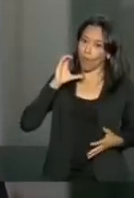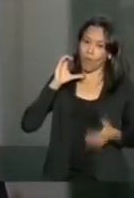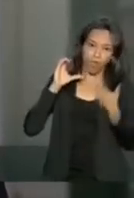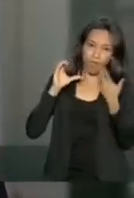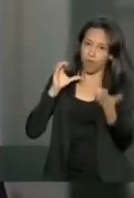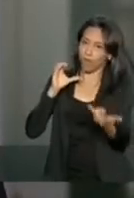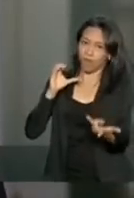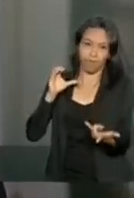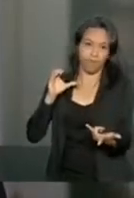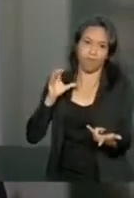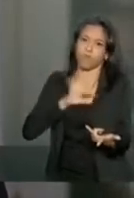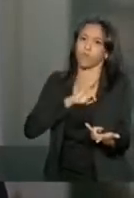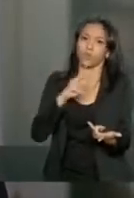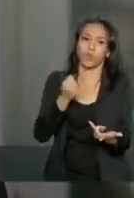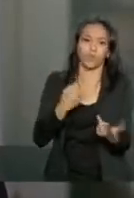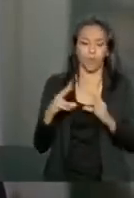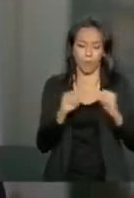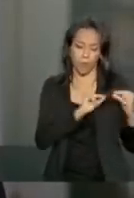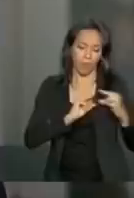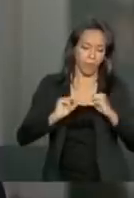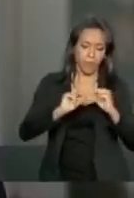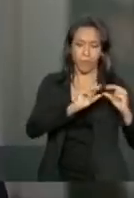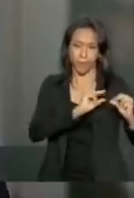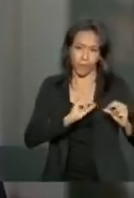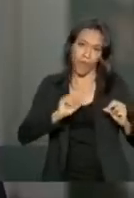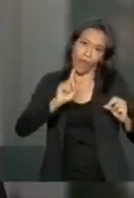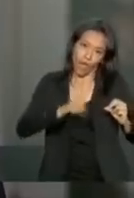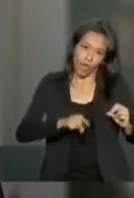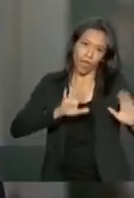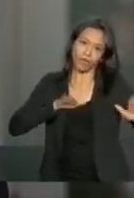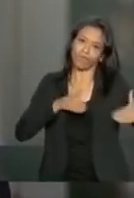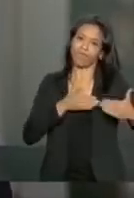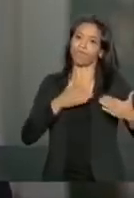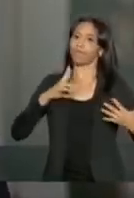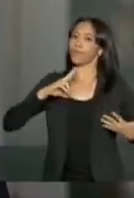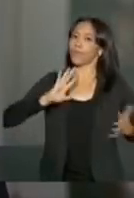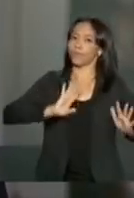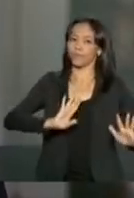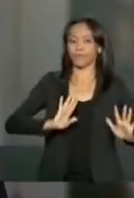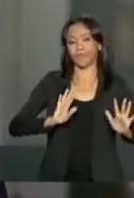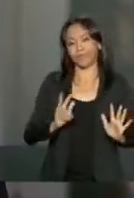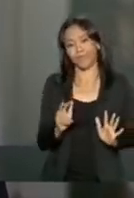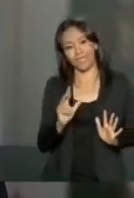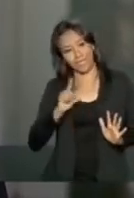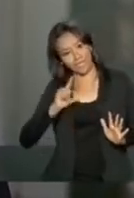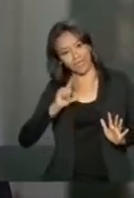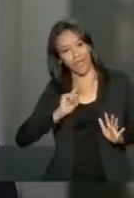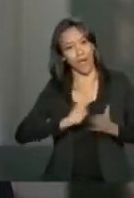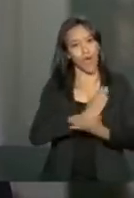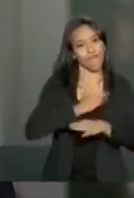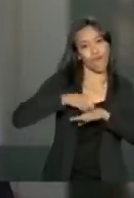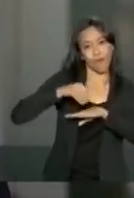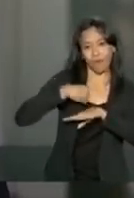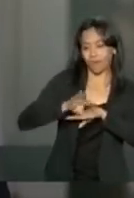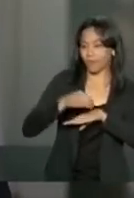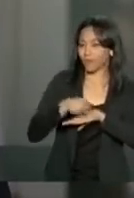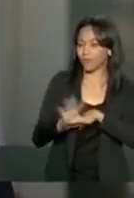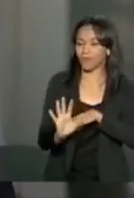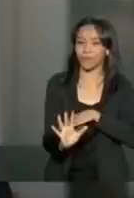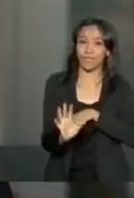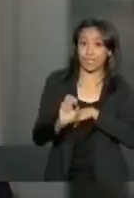e tudo que tratarmos aqui será honrado, mas, infelizmente, certas informações, se